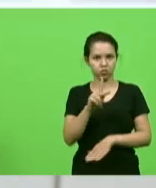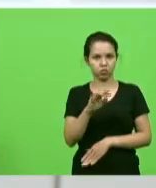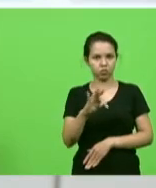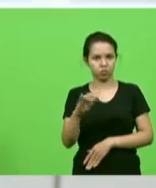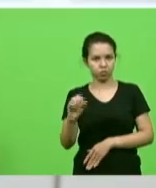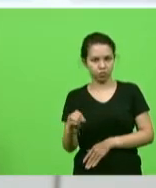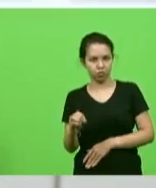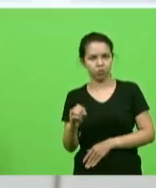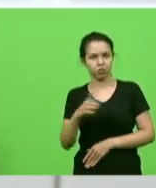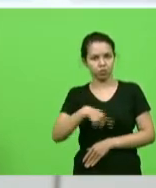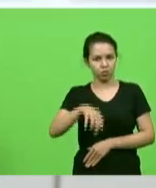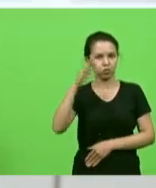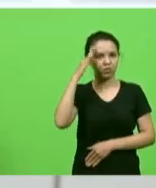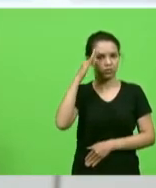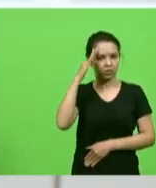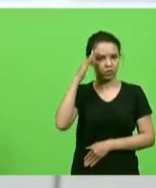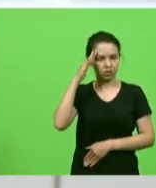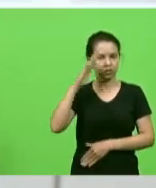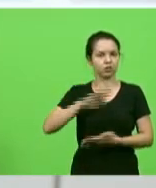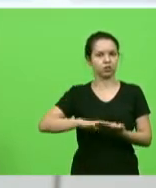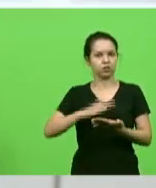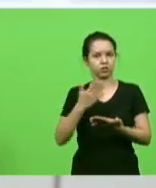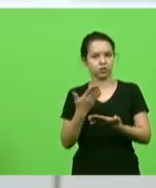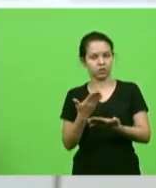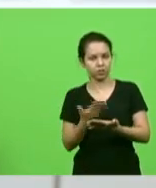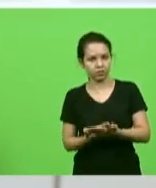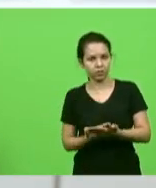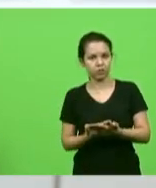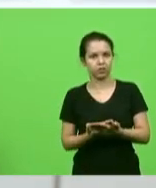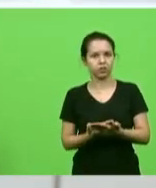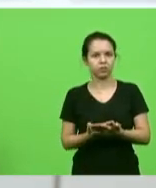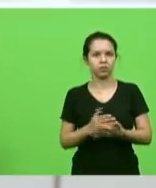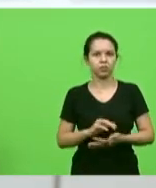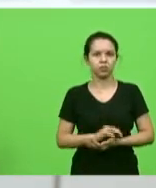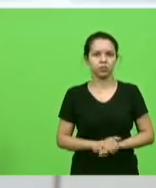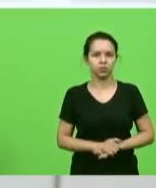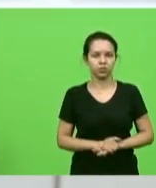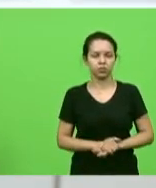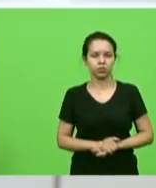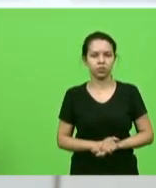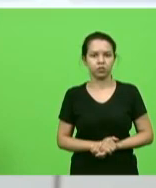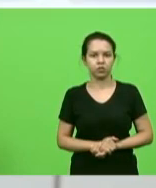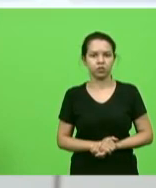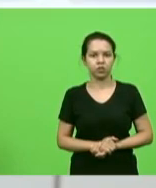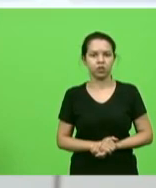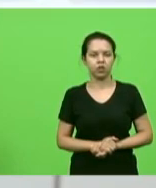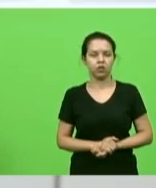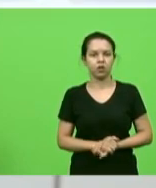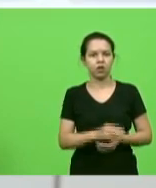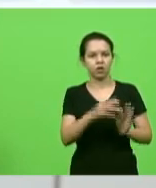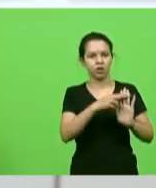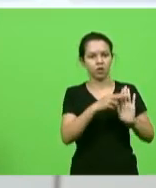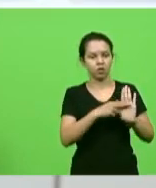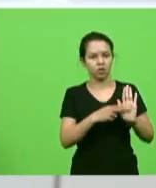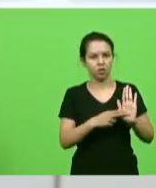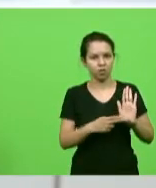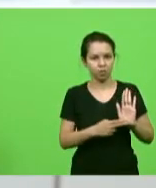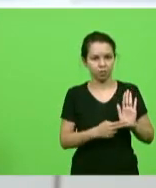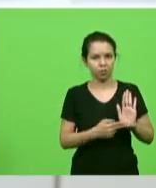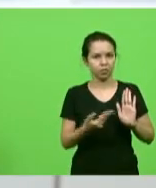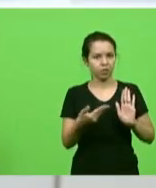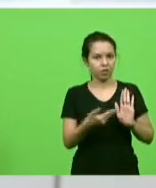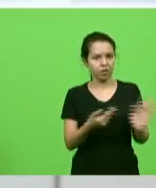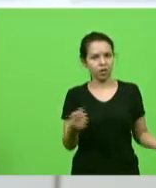apercebemos que interpretada pela parte da ordem normativa a conduta que se